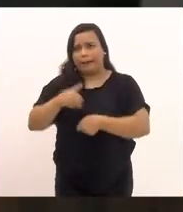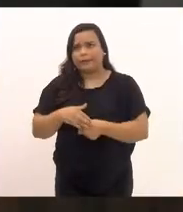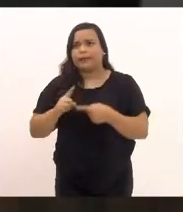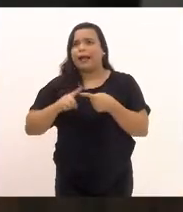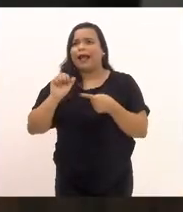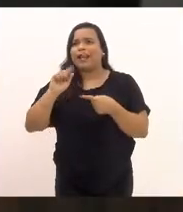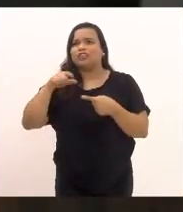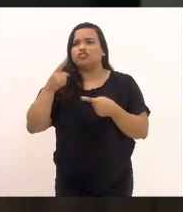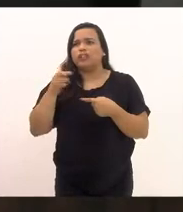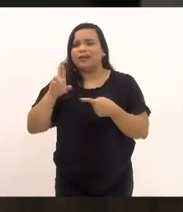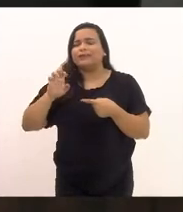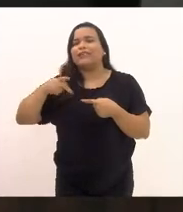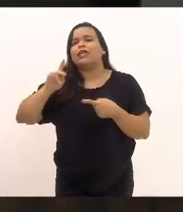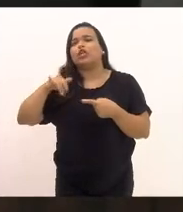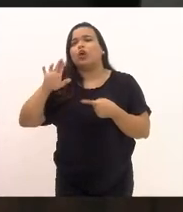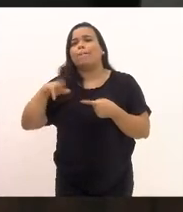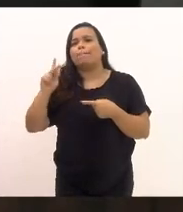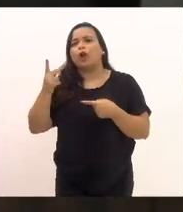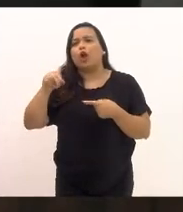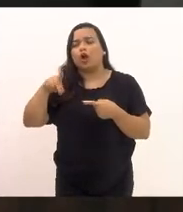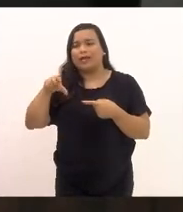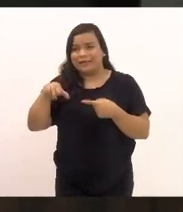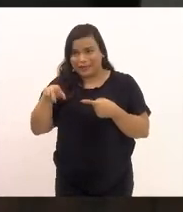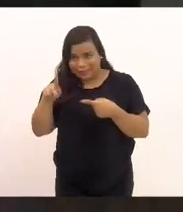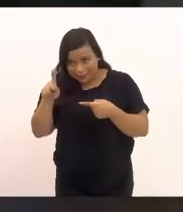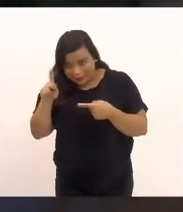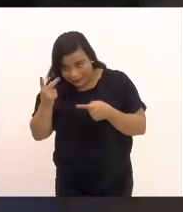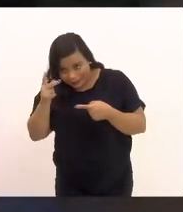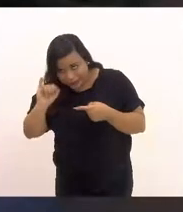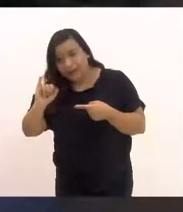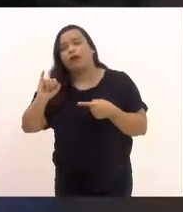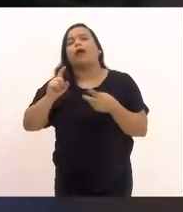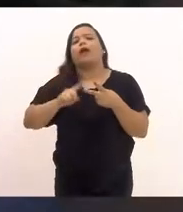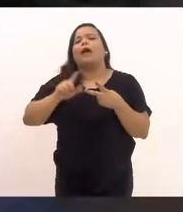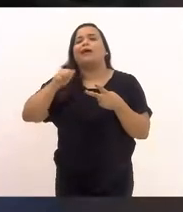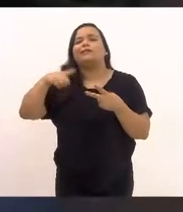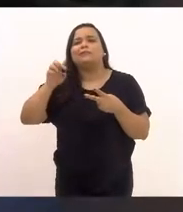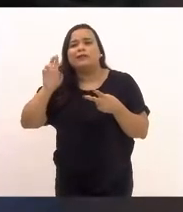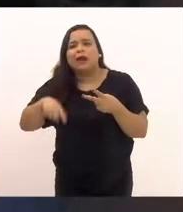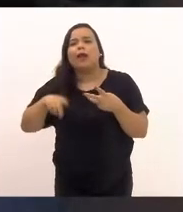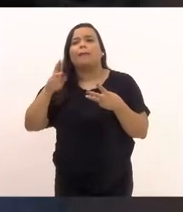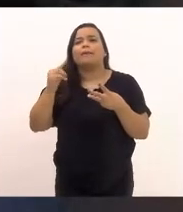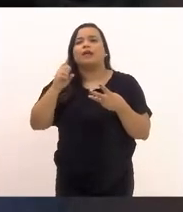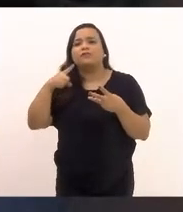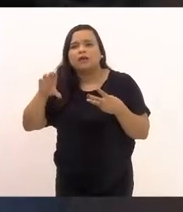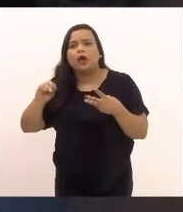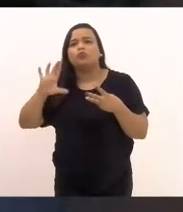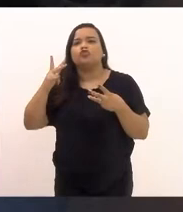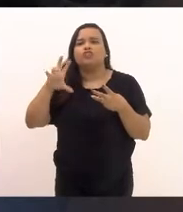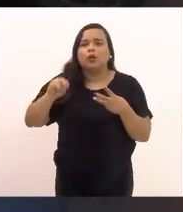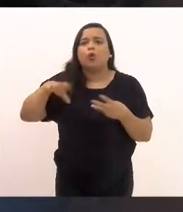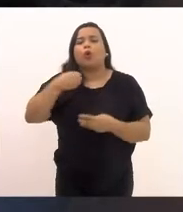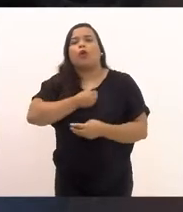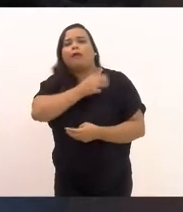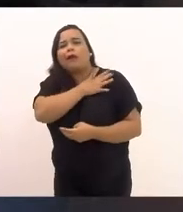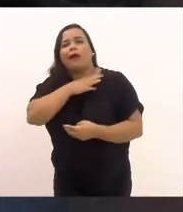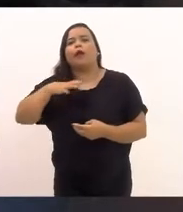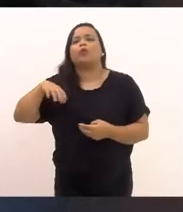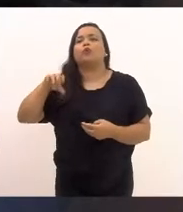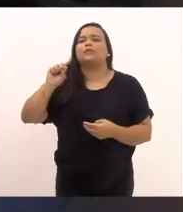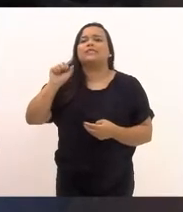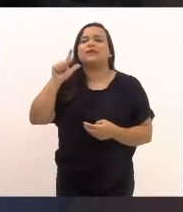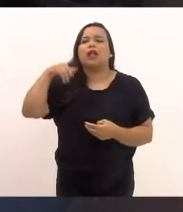Alexandre Knoploch, André Correia, Brazão, Charles Batista, Chico Machado, Coronel Jari, Coronel Salema, Delegado Carlos Augusto, Doutor